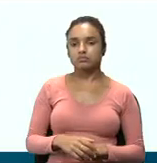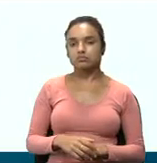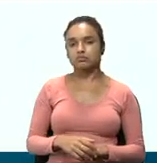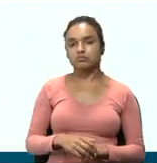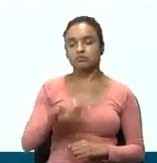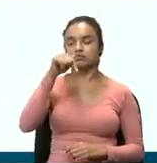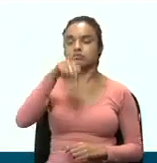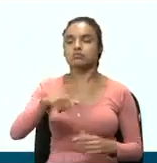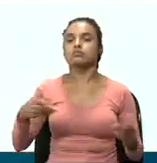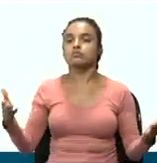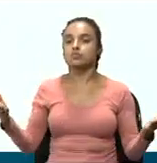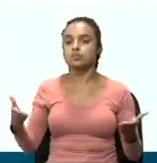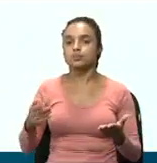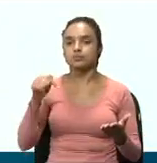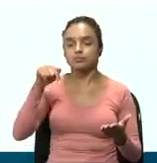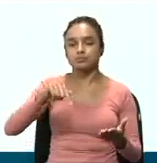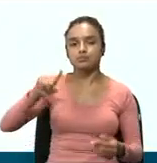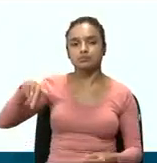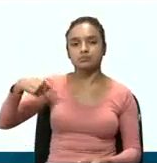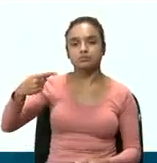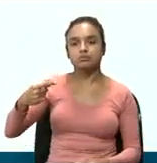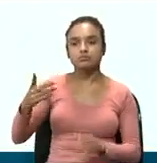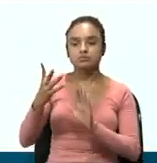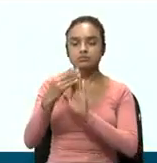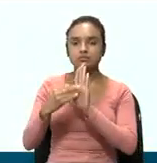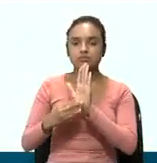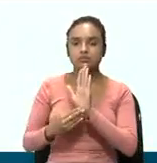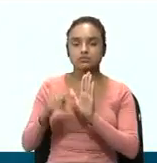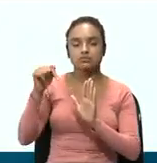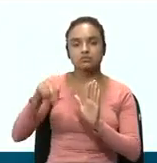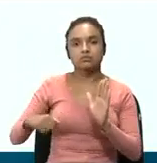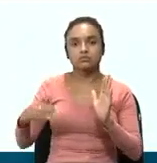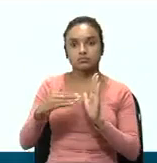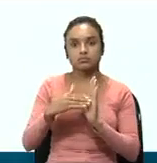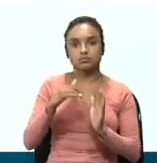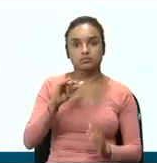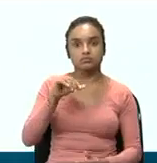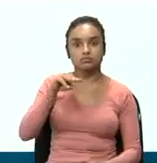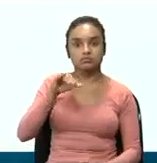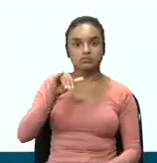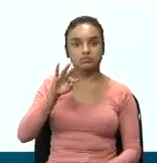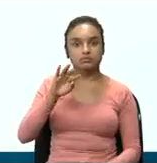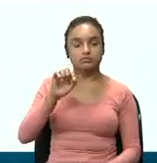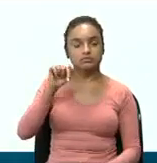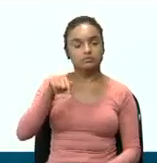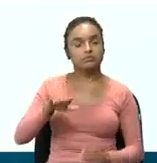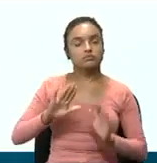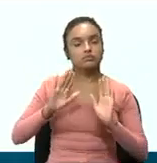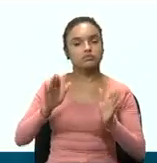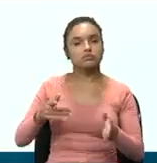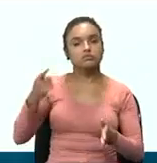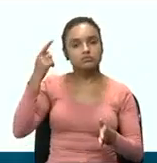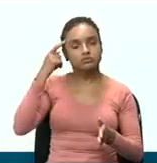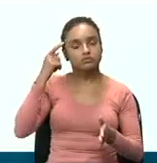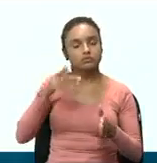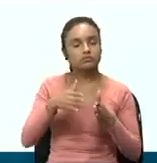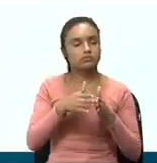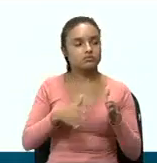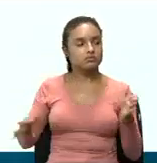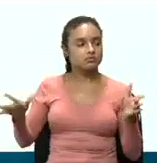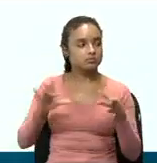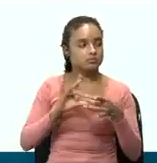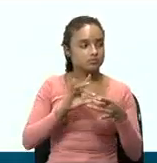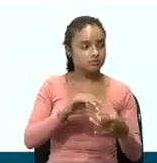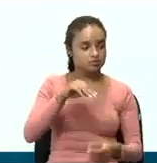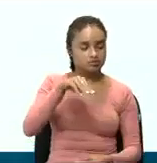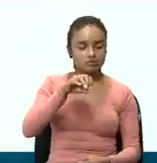E nós vamos, então, agora, no outro quadro, calcular esse limite. Lembrando que nós ainda estamos trabalhando em